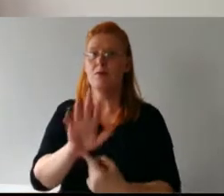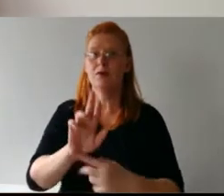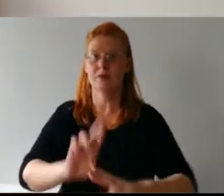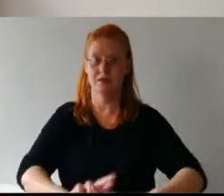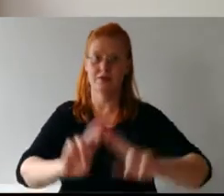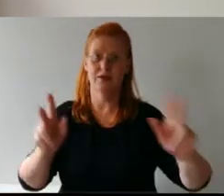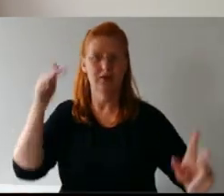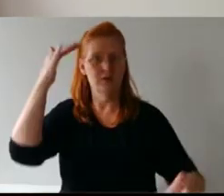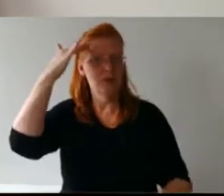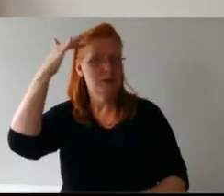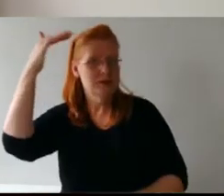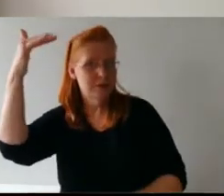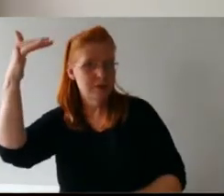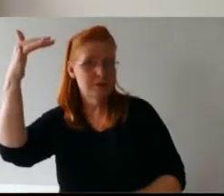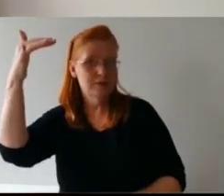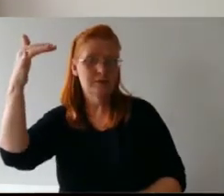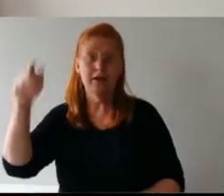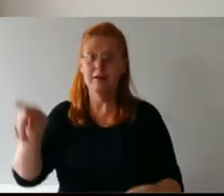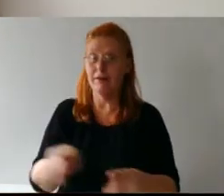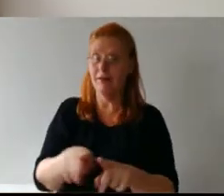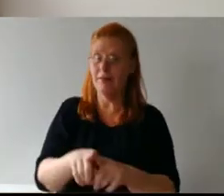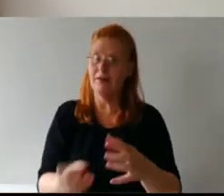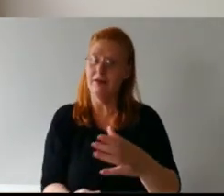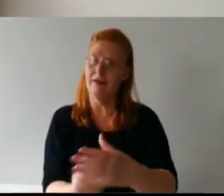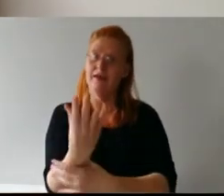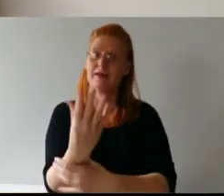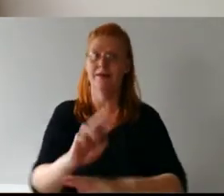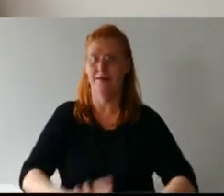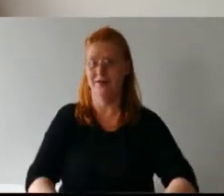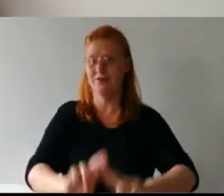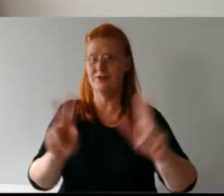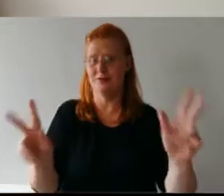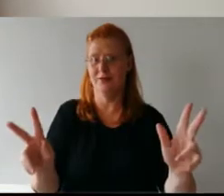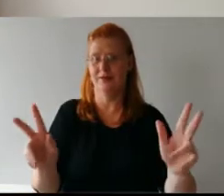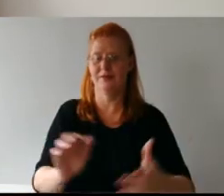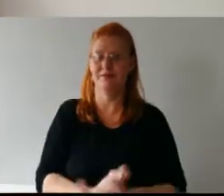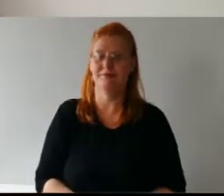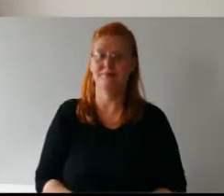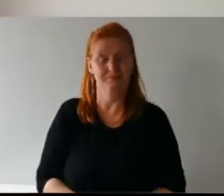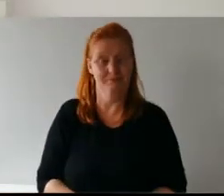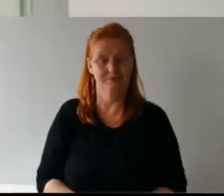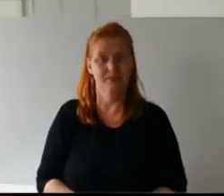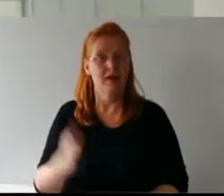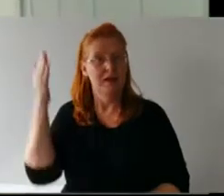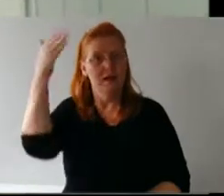exercitar o diferencial do pensamento, também está criando a diferença.